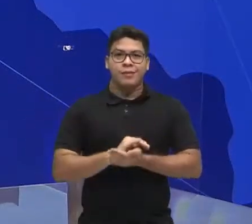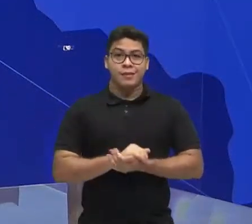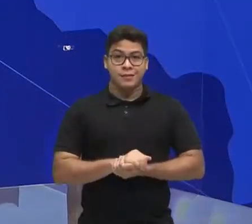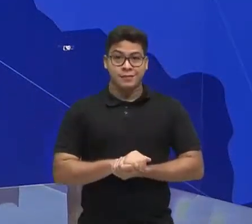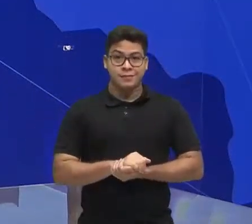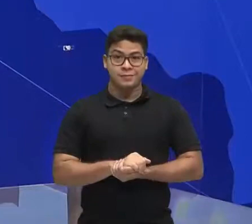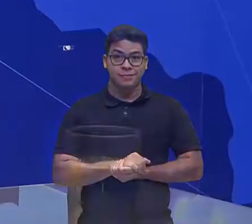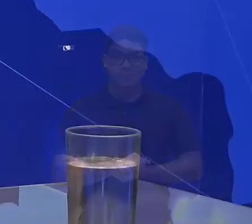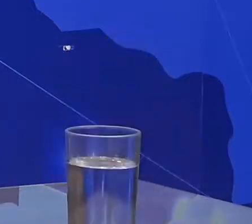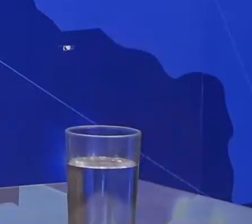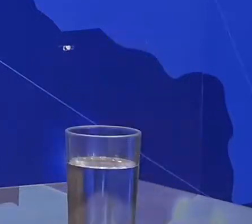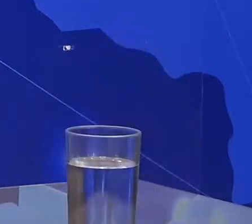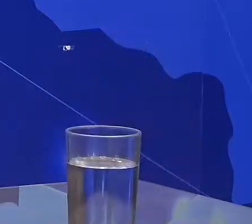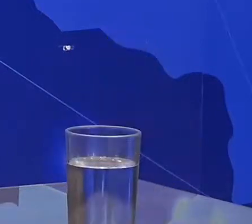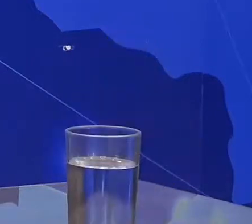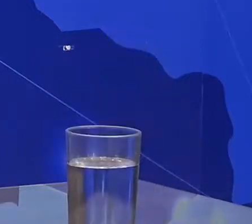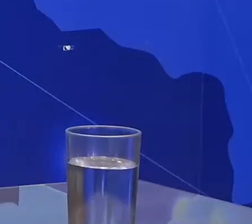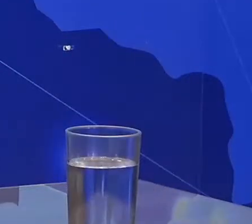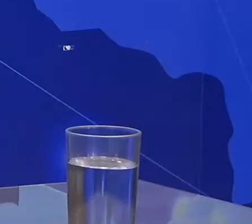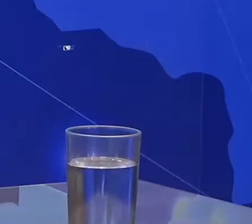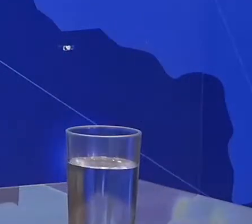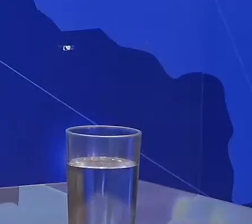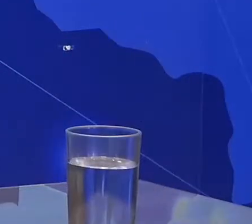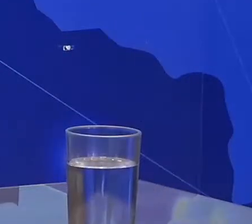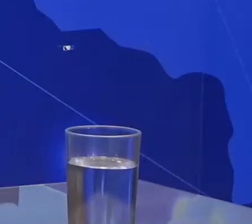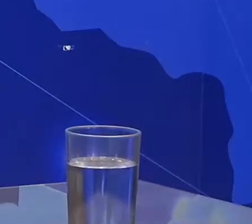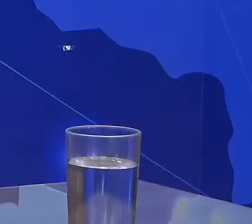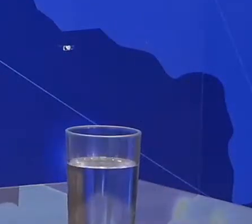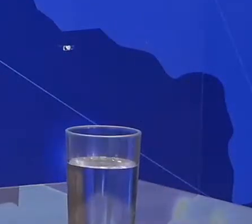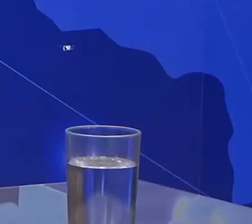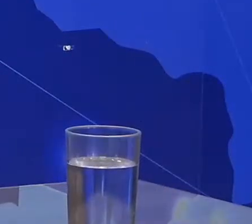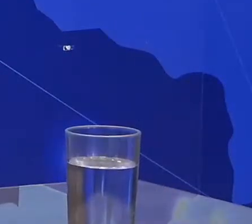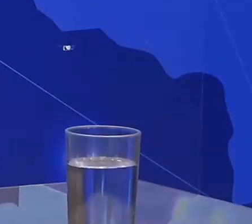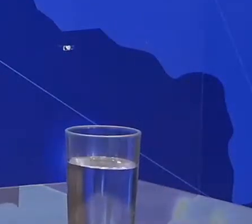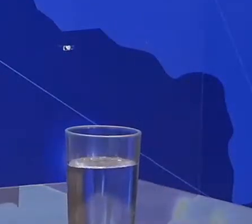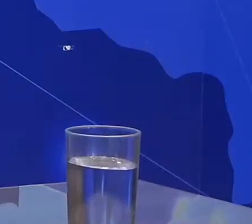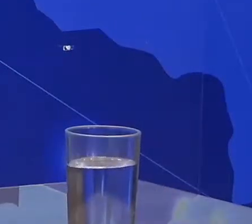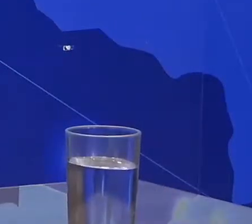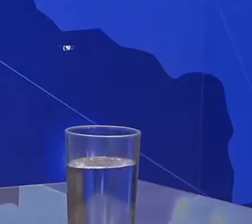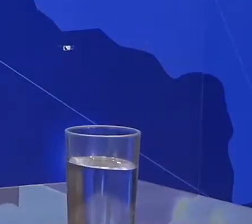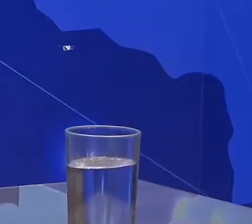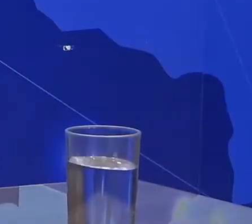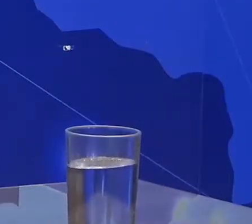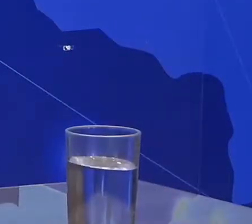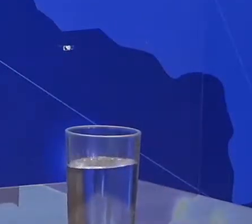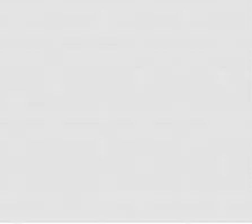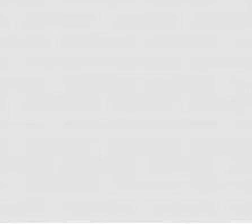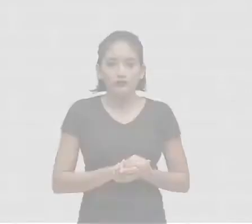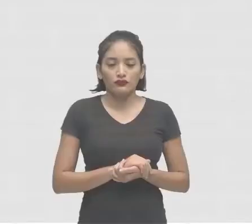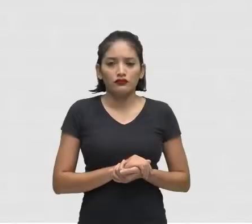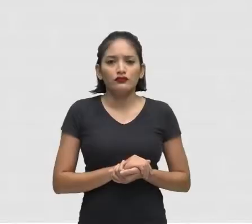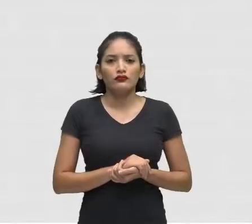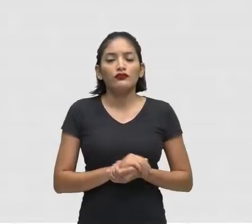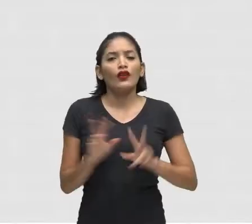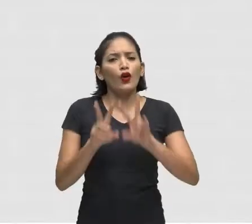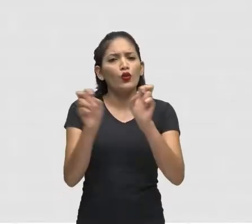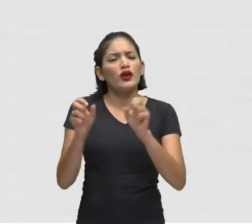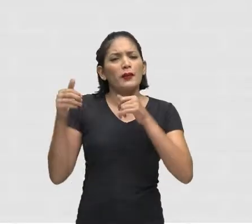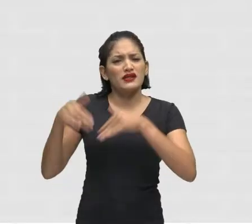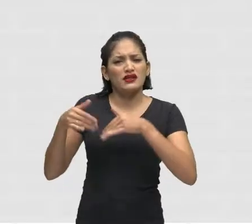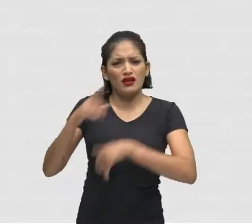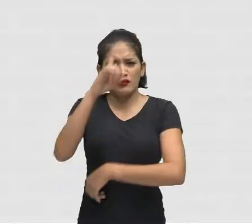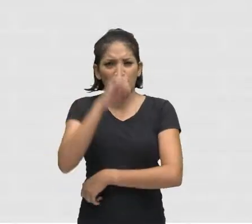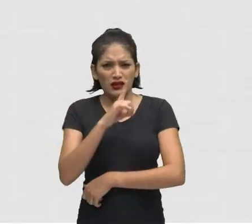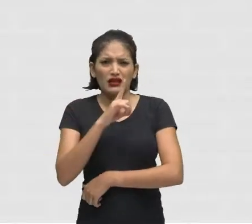Associado a essa campanha do Setembro Amarelo, veio essa discussão de depressão não é frescura. É uma coisa que nós,